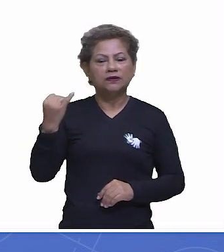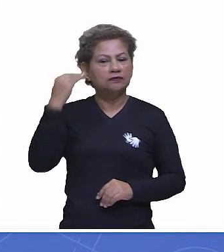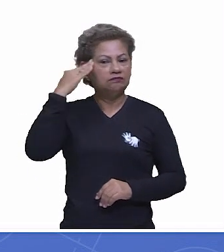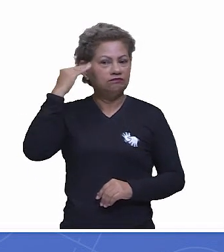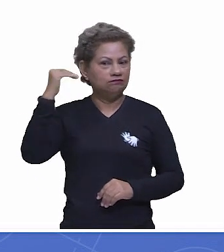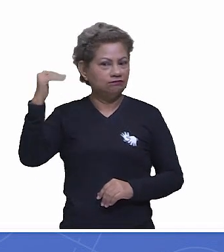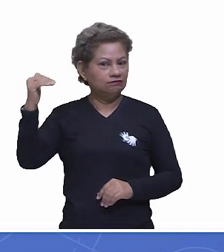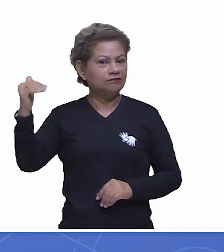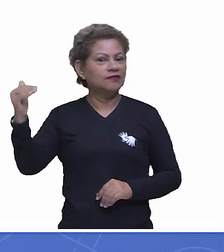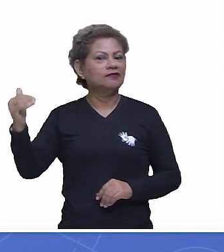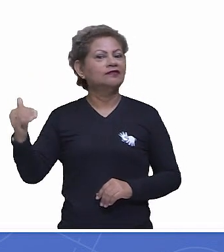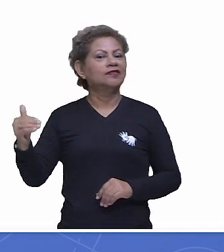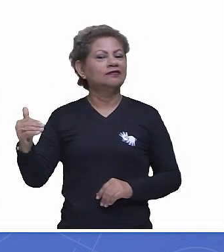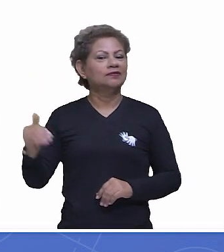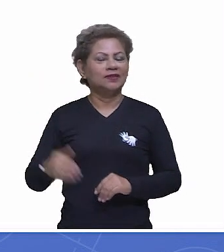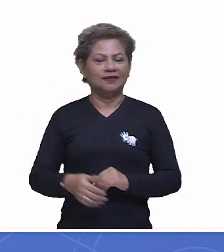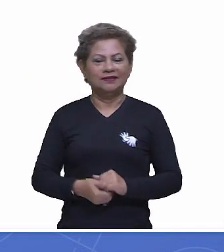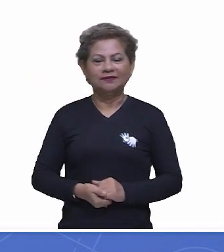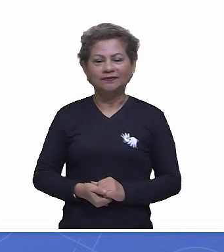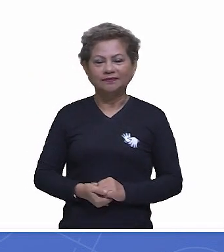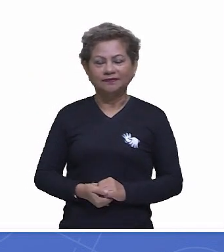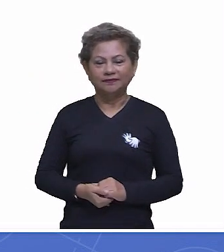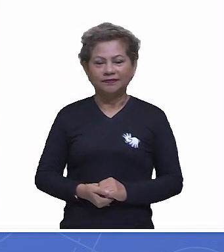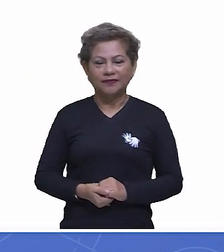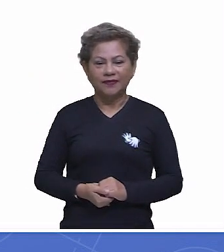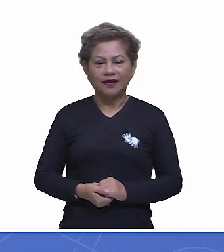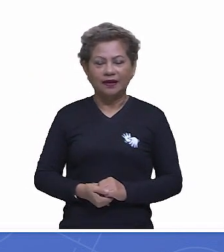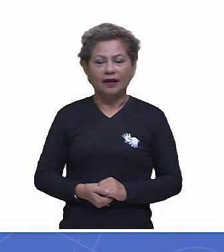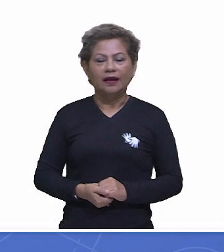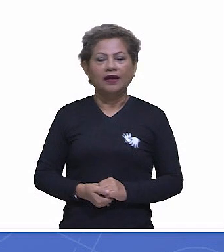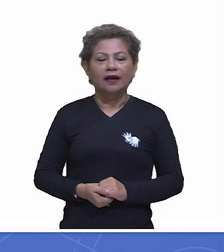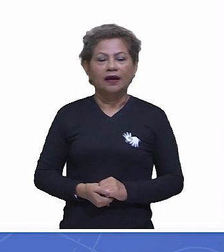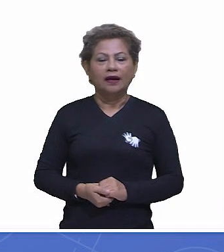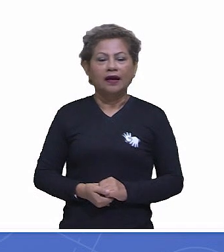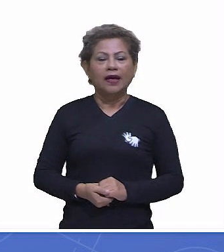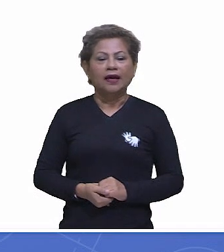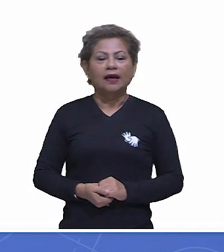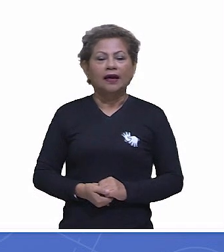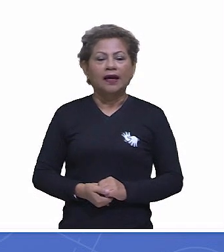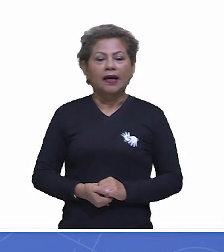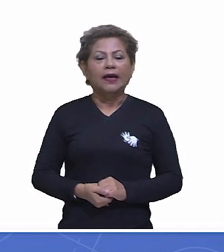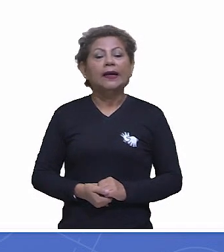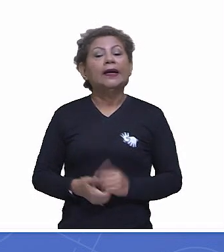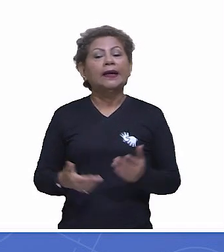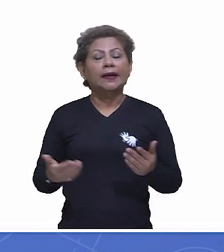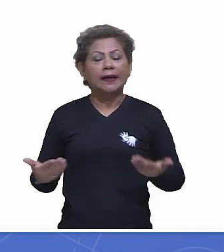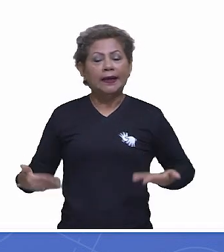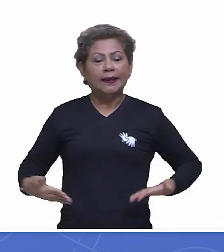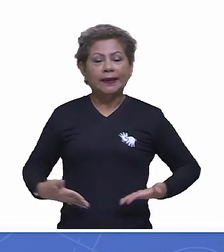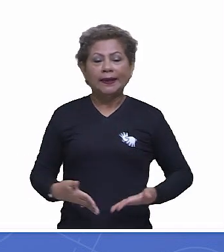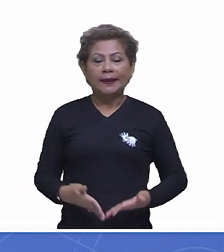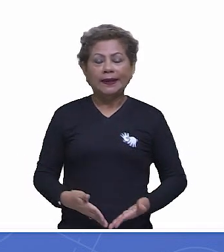importantes e que não são necessariamente palavras. Was born on August 29,